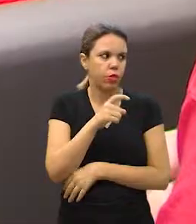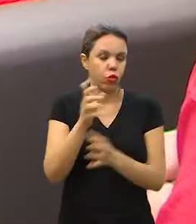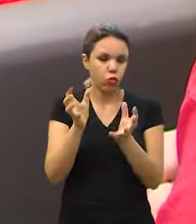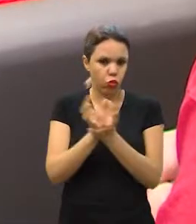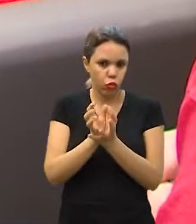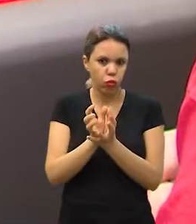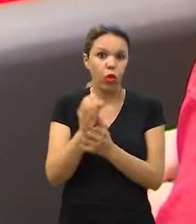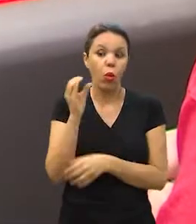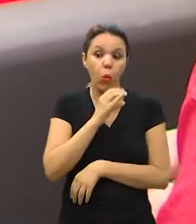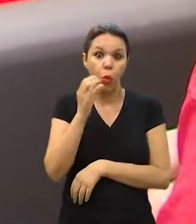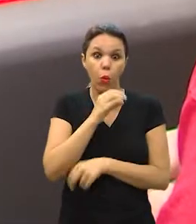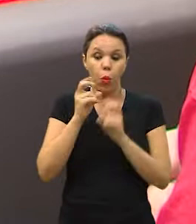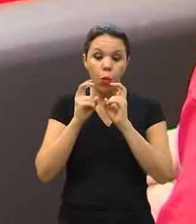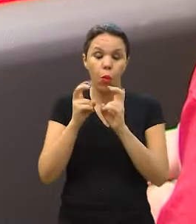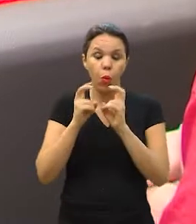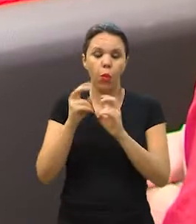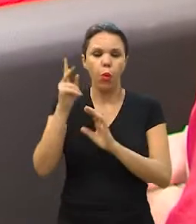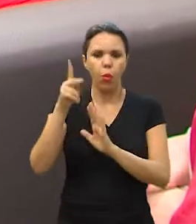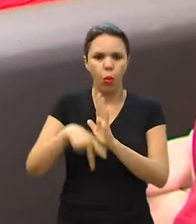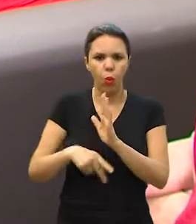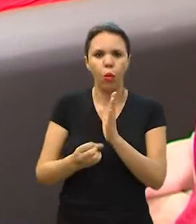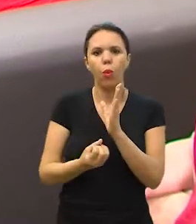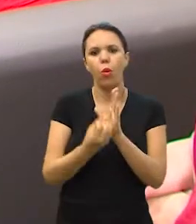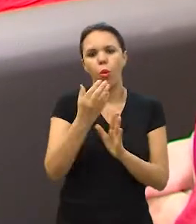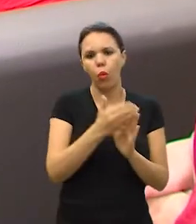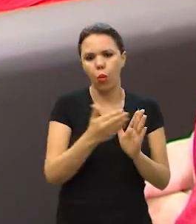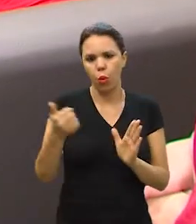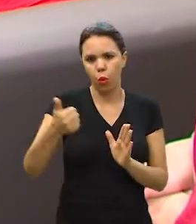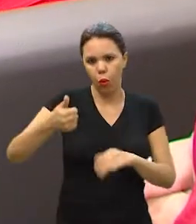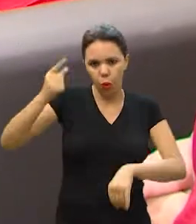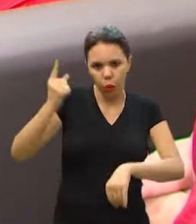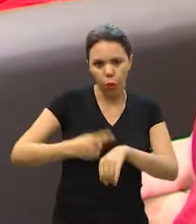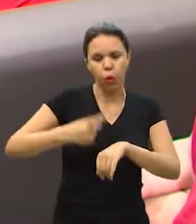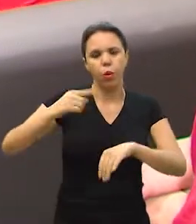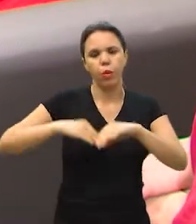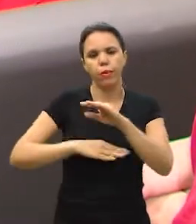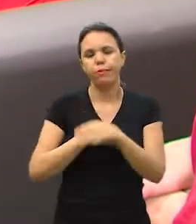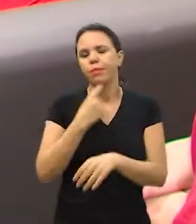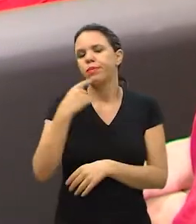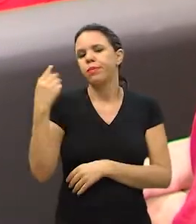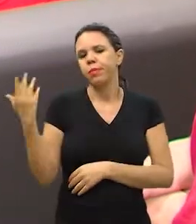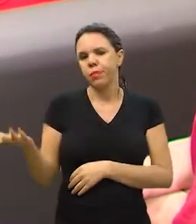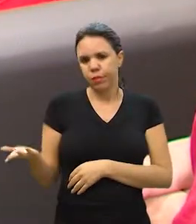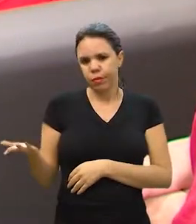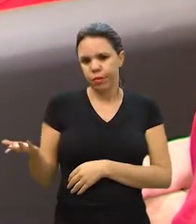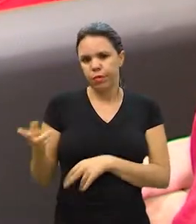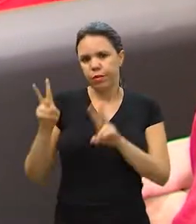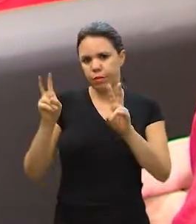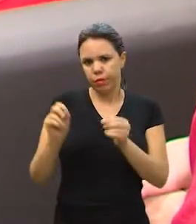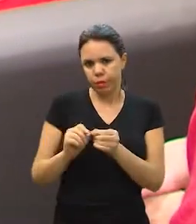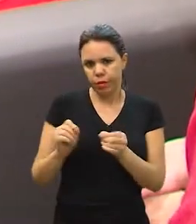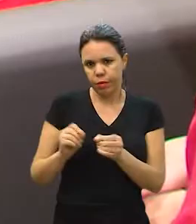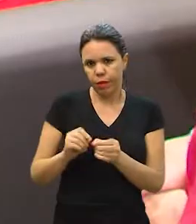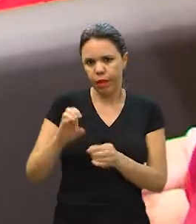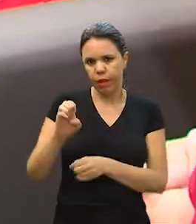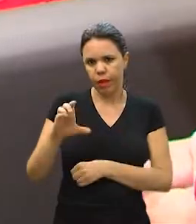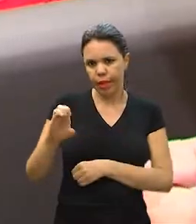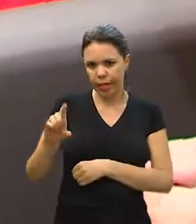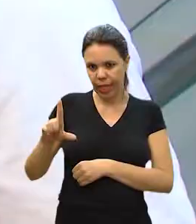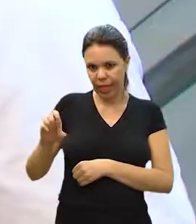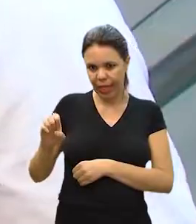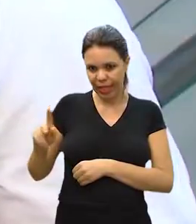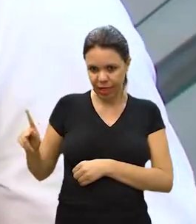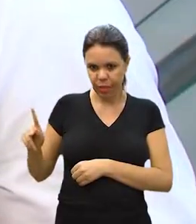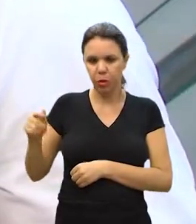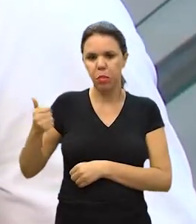É Brigada de Emergência. Um projeto que acontece pela primeira vez na Câmara de Campinas, sob realização da